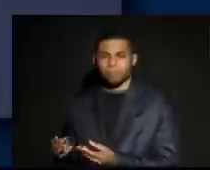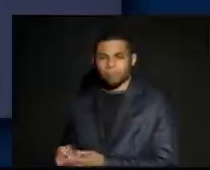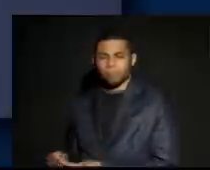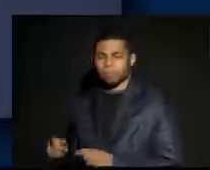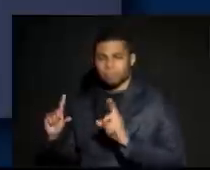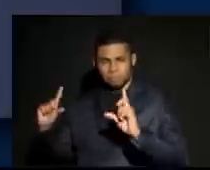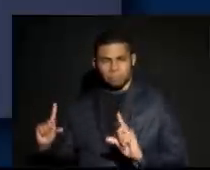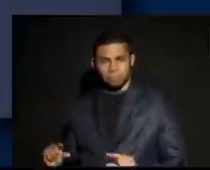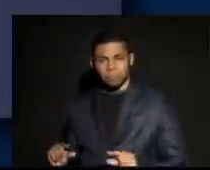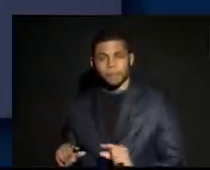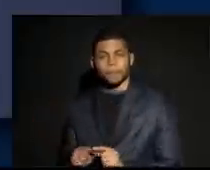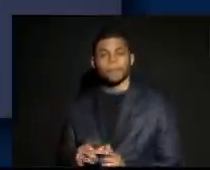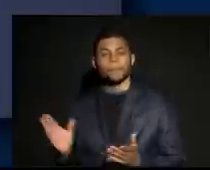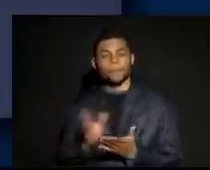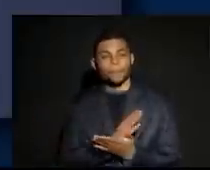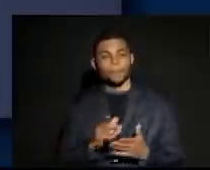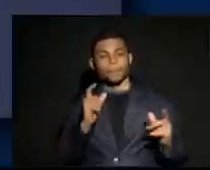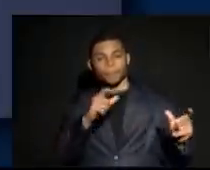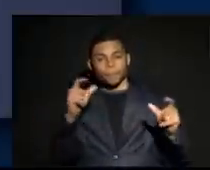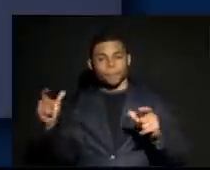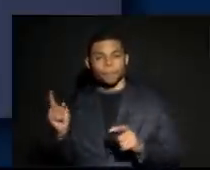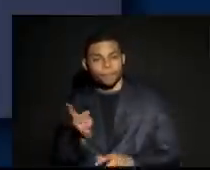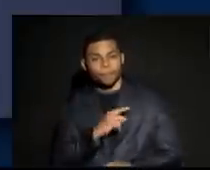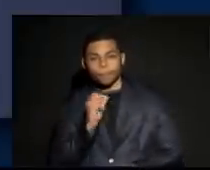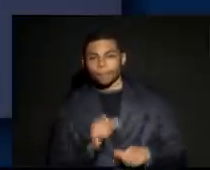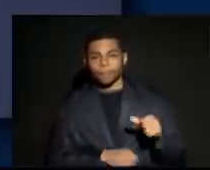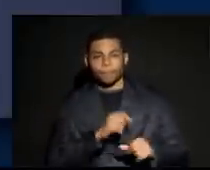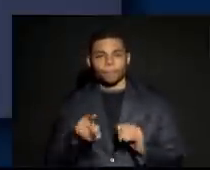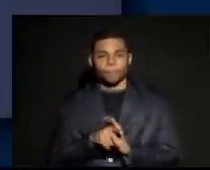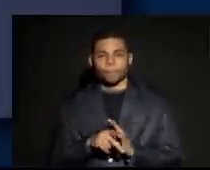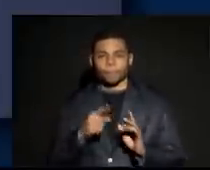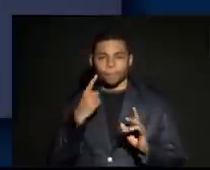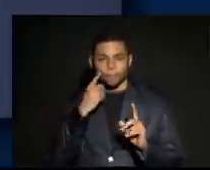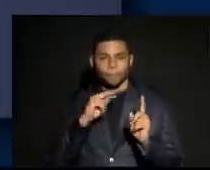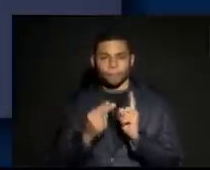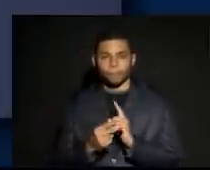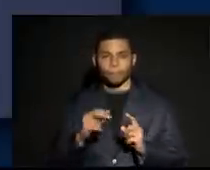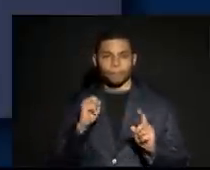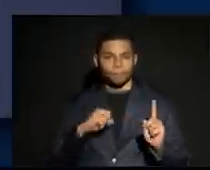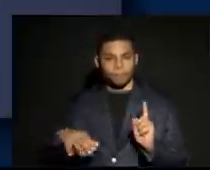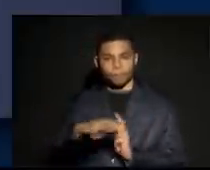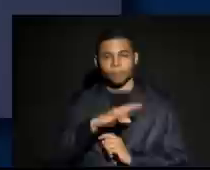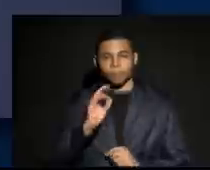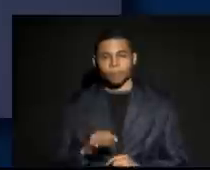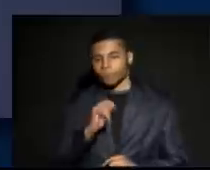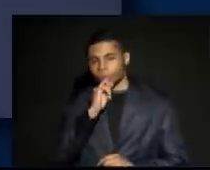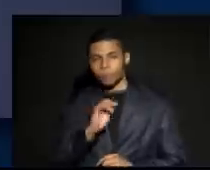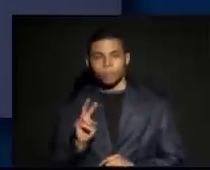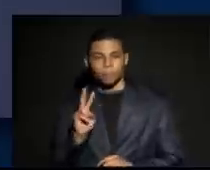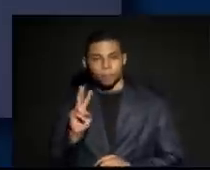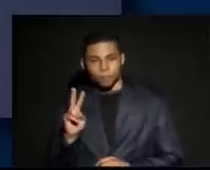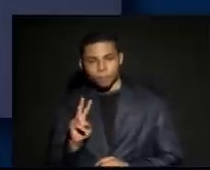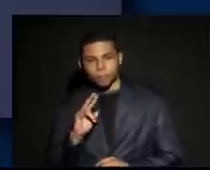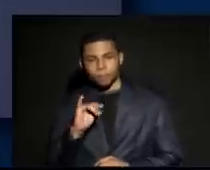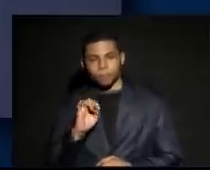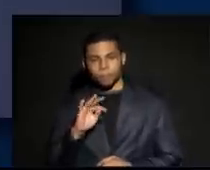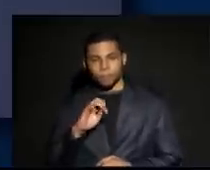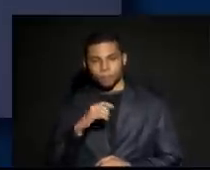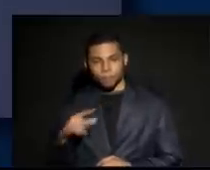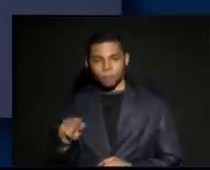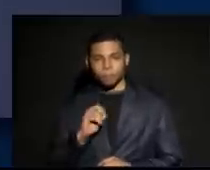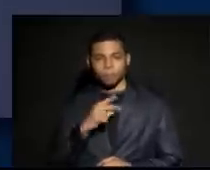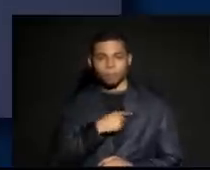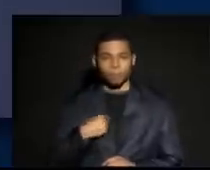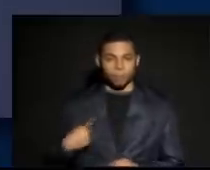regiões inteiras e repres ficaram do ponto de vista social em cima disso na países como Vietnã ou a própria China